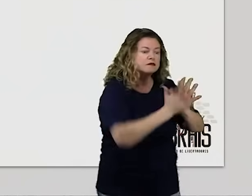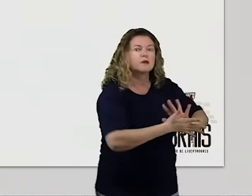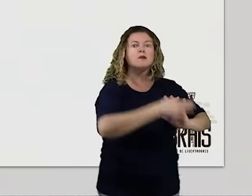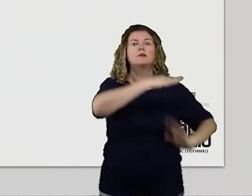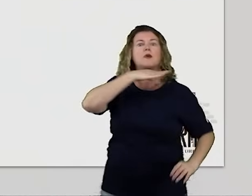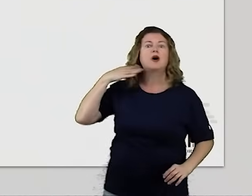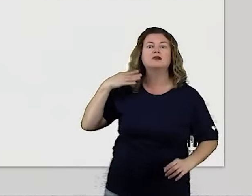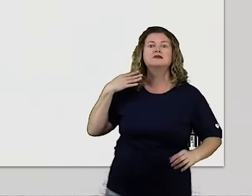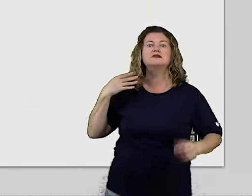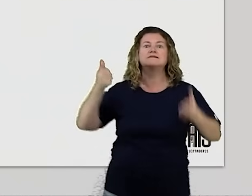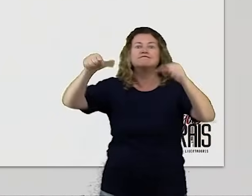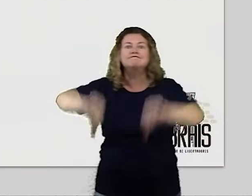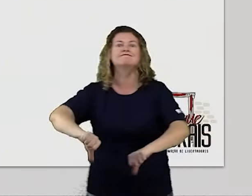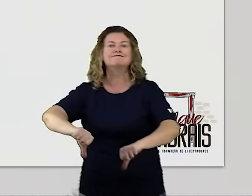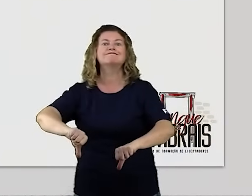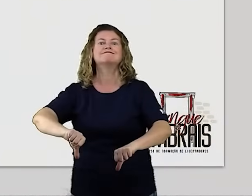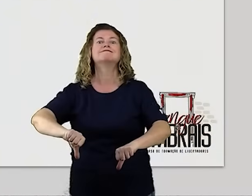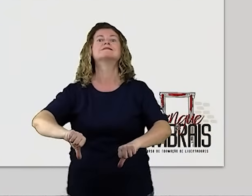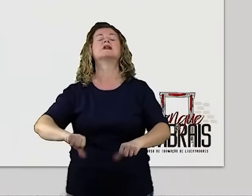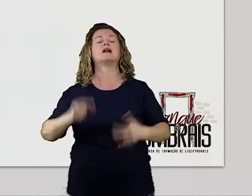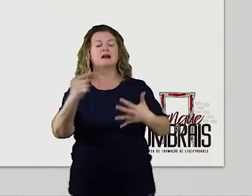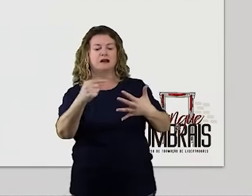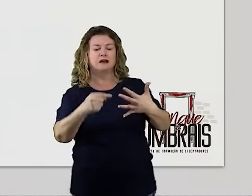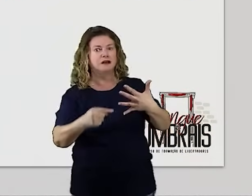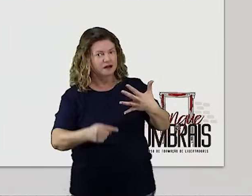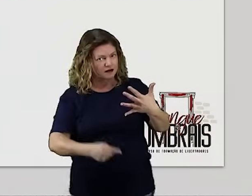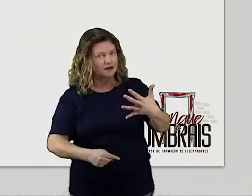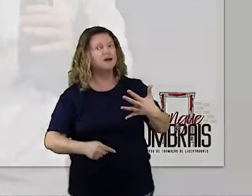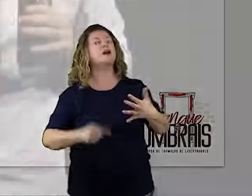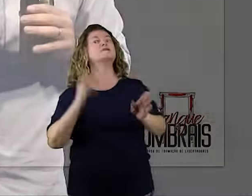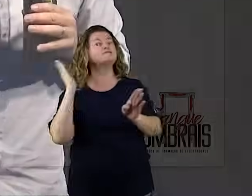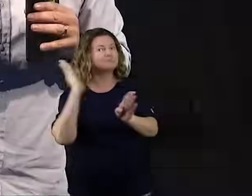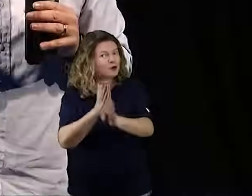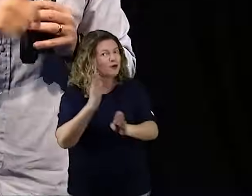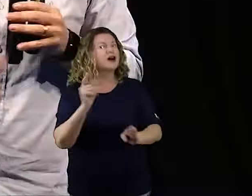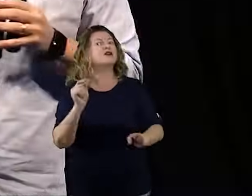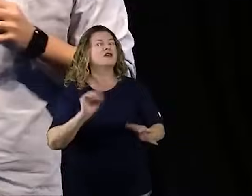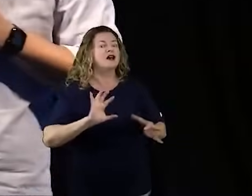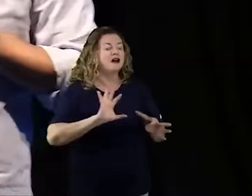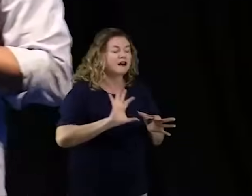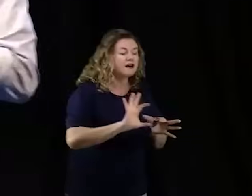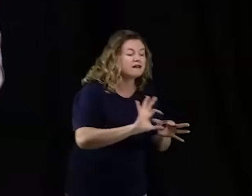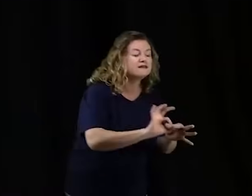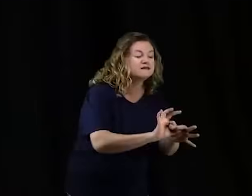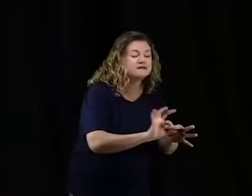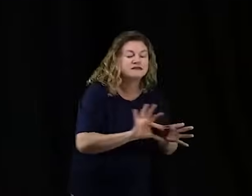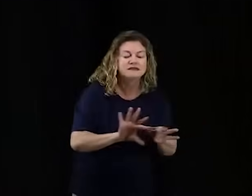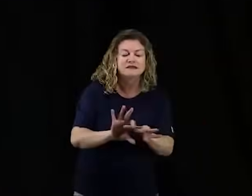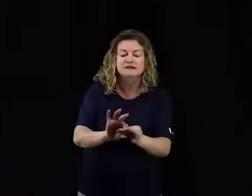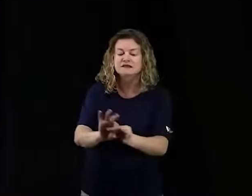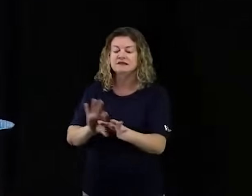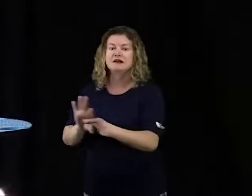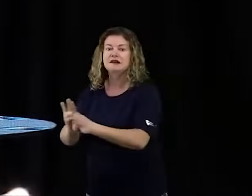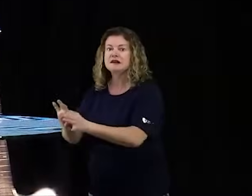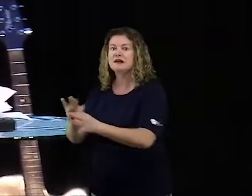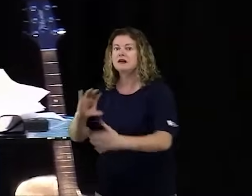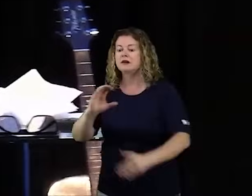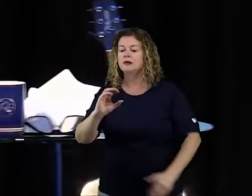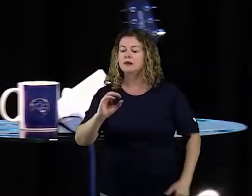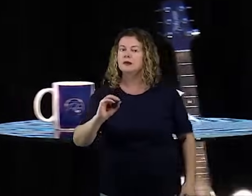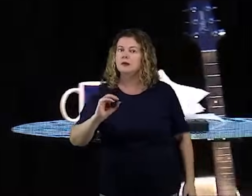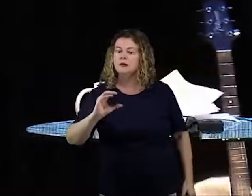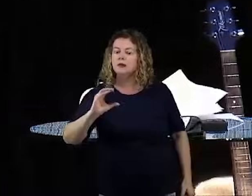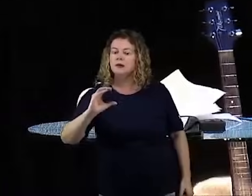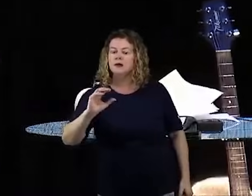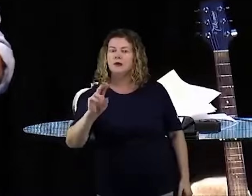miséria constituem as maldições do envolvimento com ocultismo se você pega explicação de Isaías